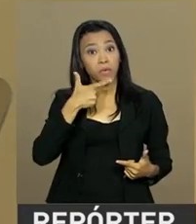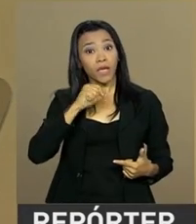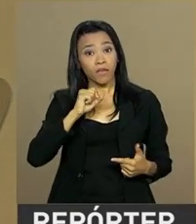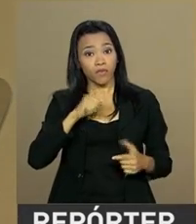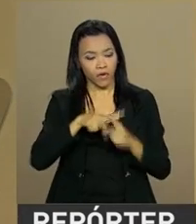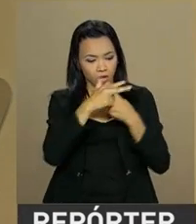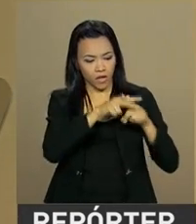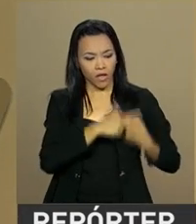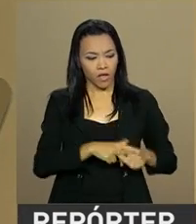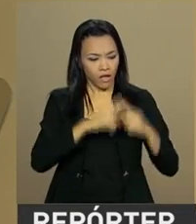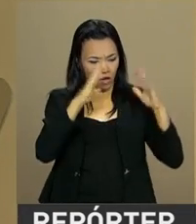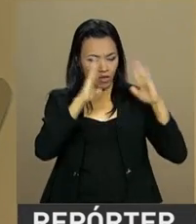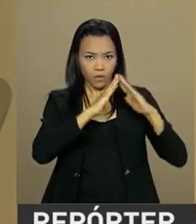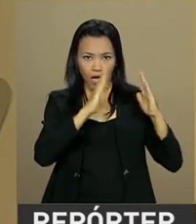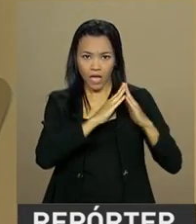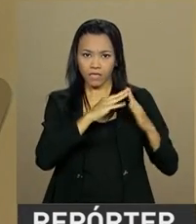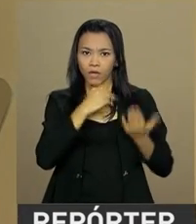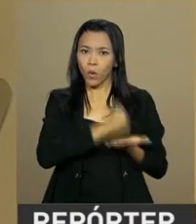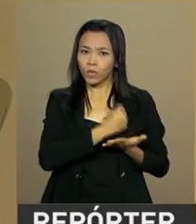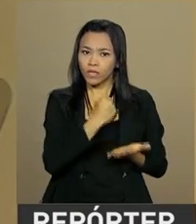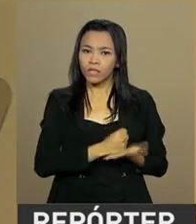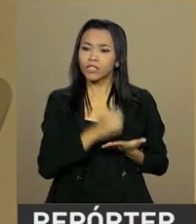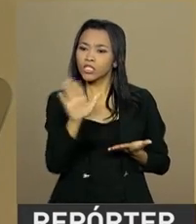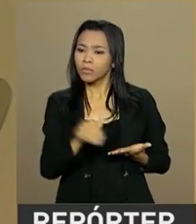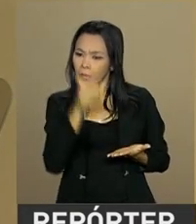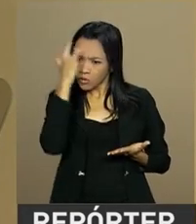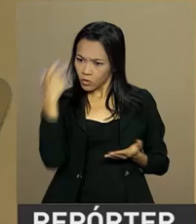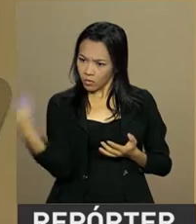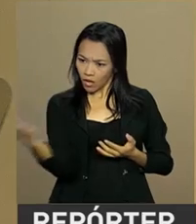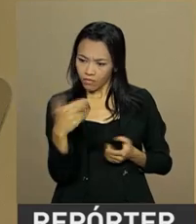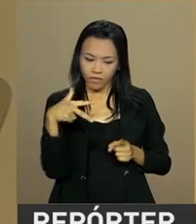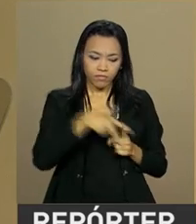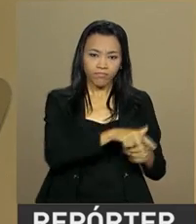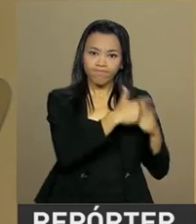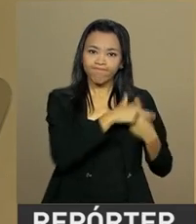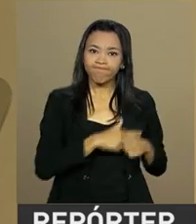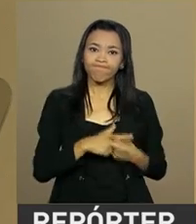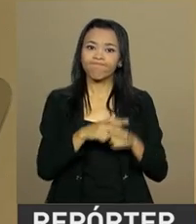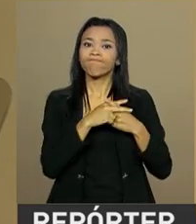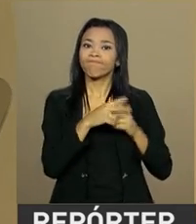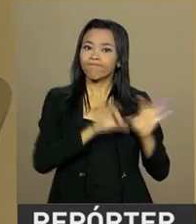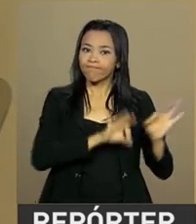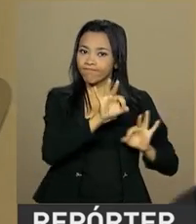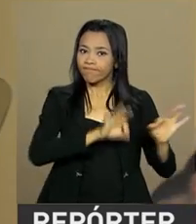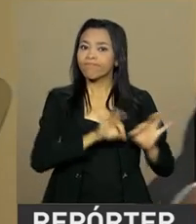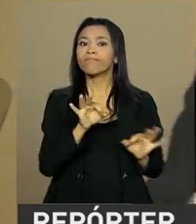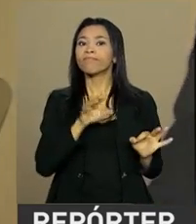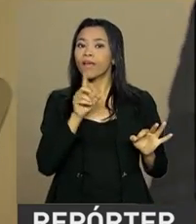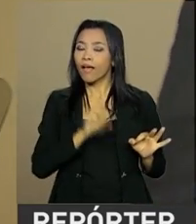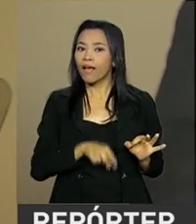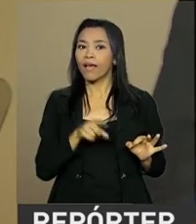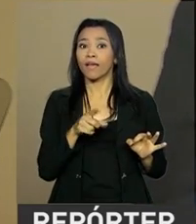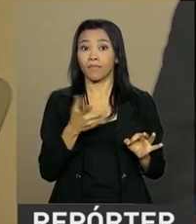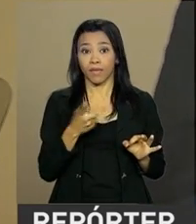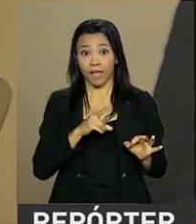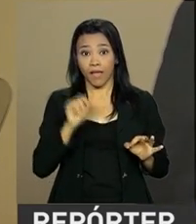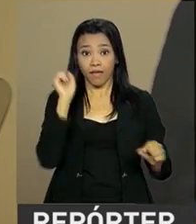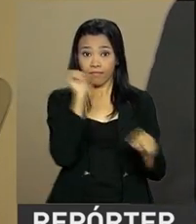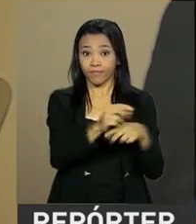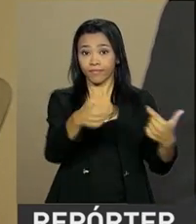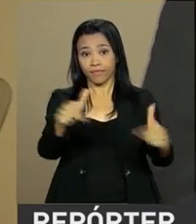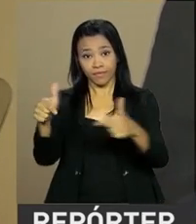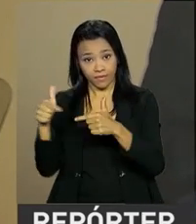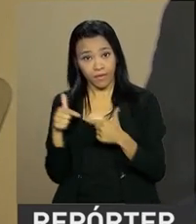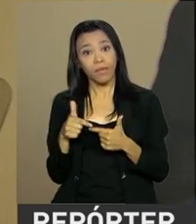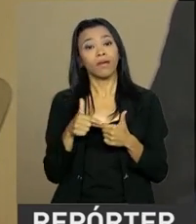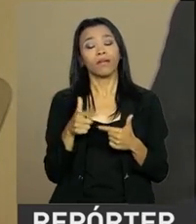casa, contrata mais uma pessoa, ainda que episódica e transitoriamente, para gerar emprego, porque geração de empregos é outro